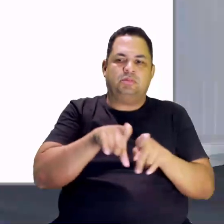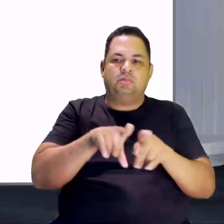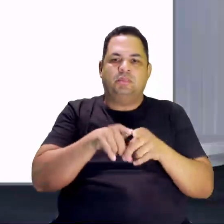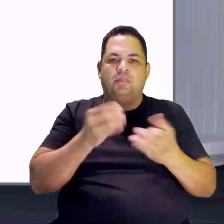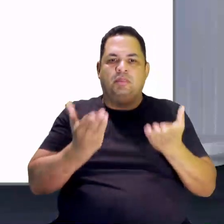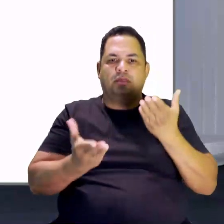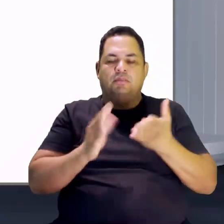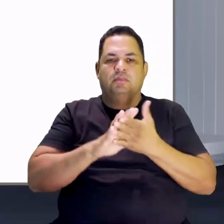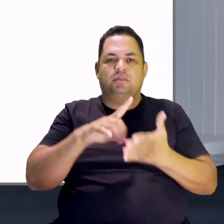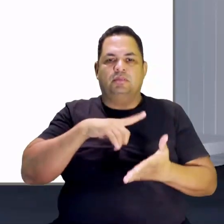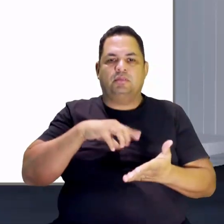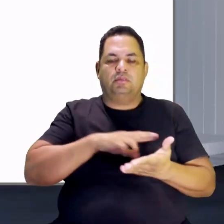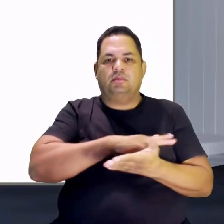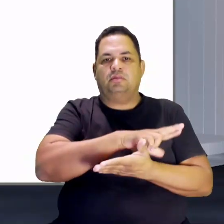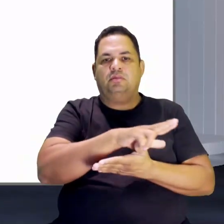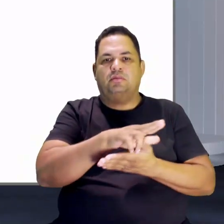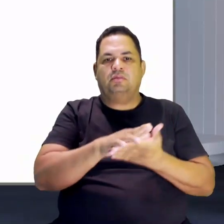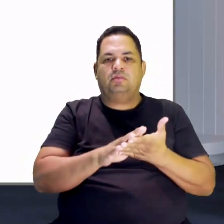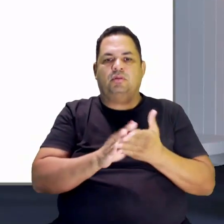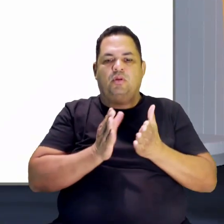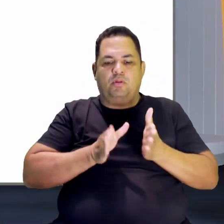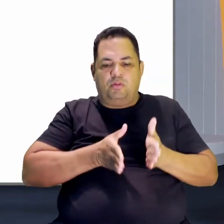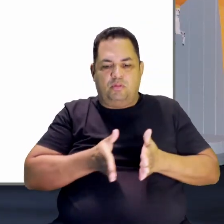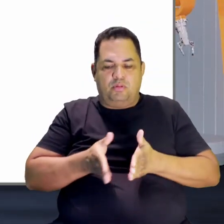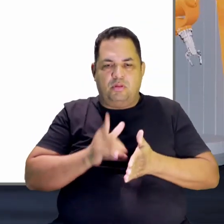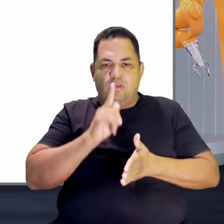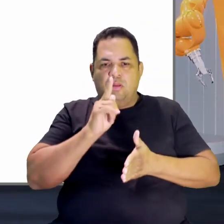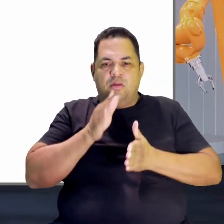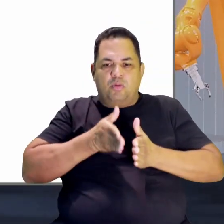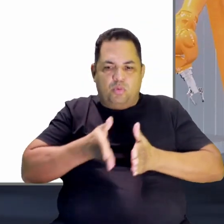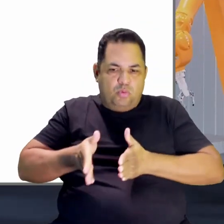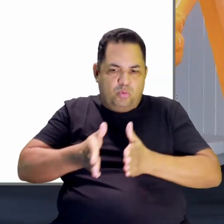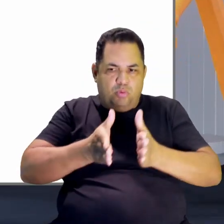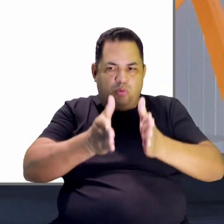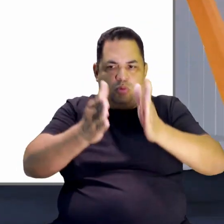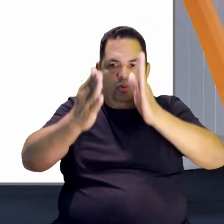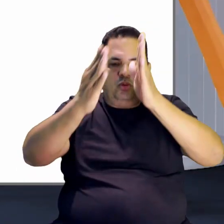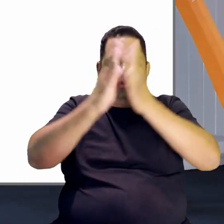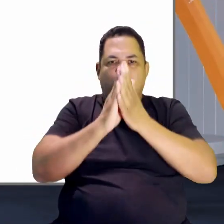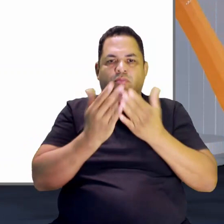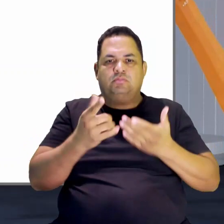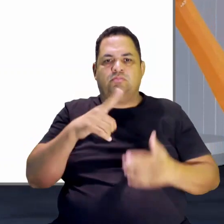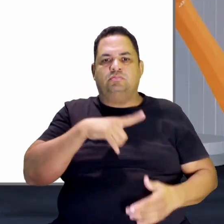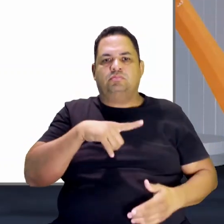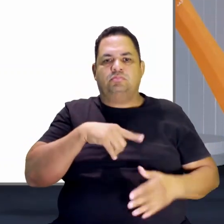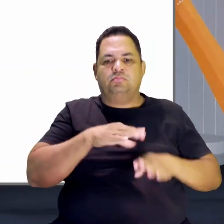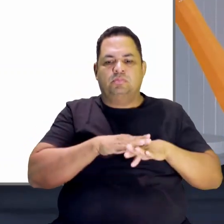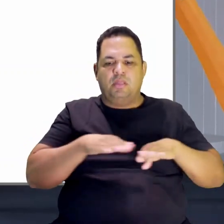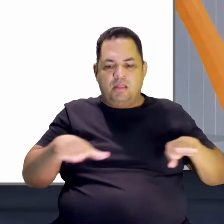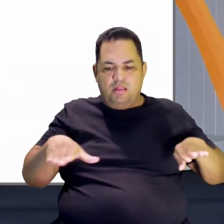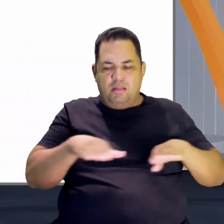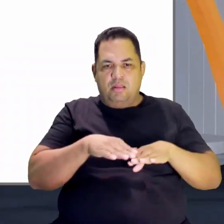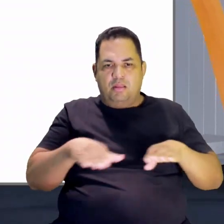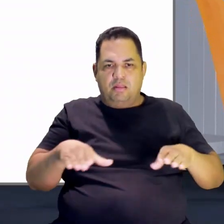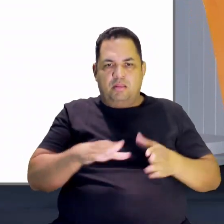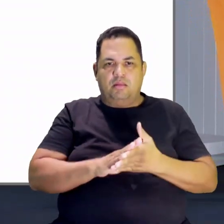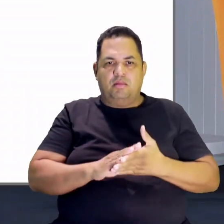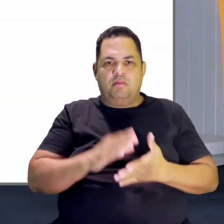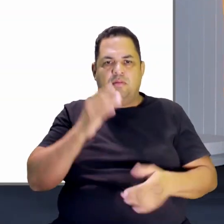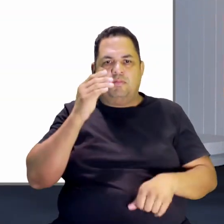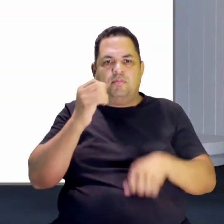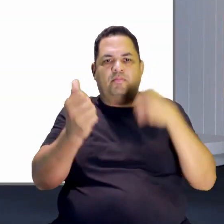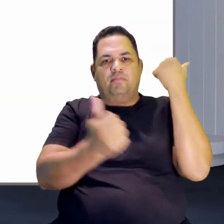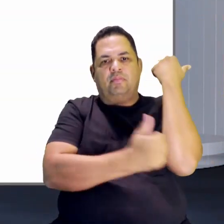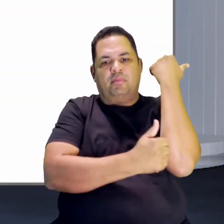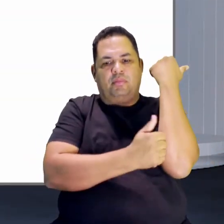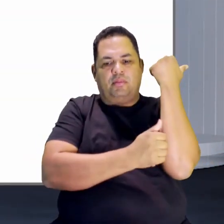tivemos aí, temos em alguns rios menores aí, a balsa, né? E aí você põe um pouco de madeira ali, porque a balsa não encosta bem